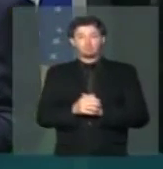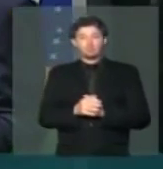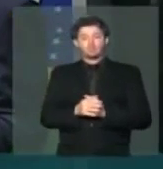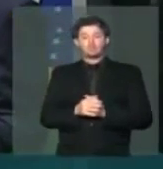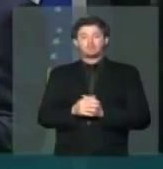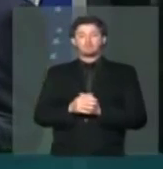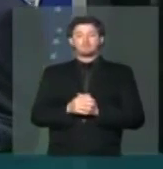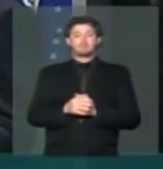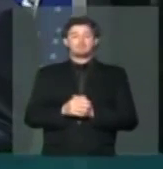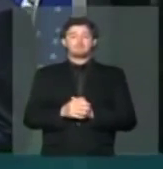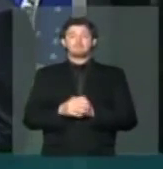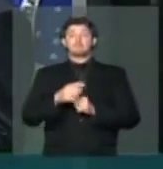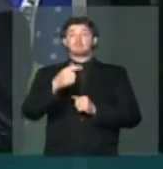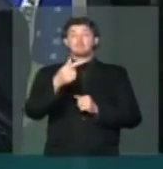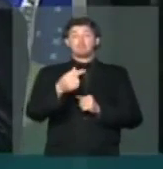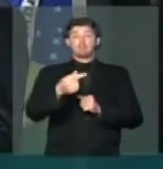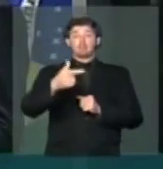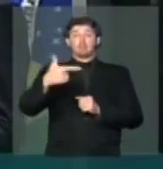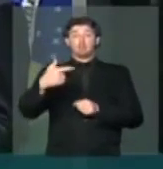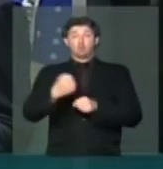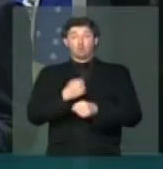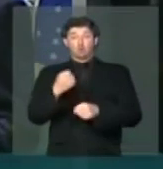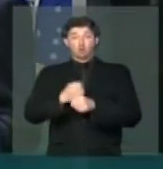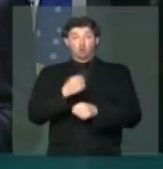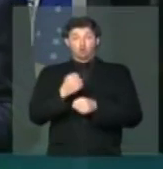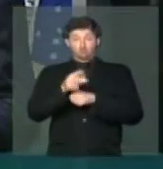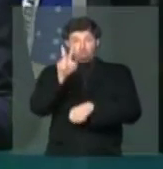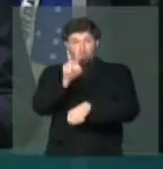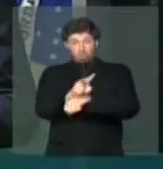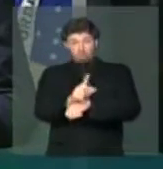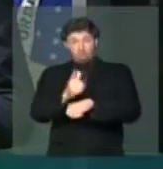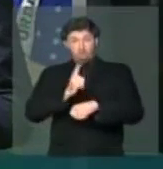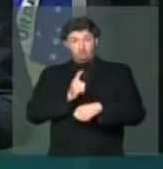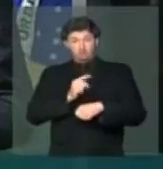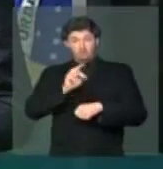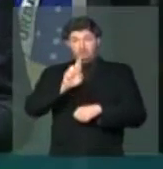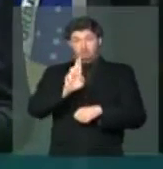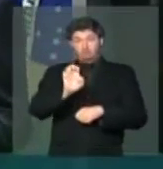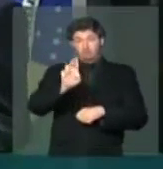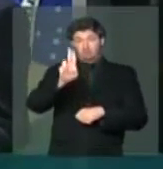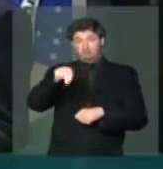União, 72 obras fiscalizadas do REUNE,